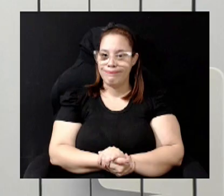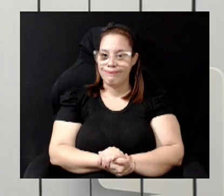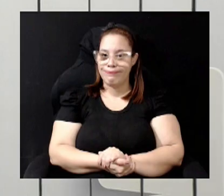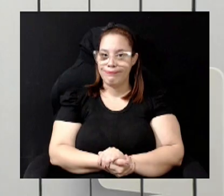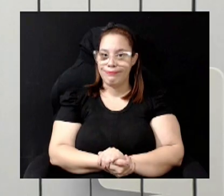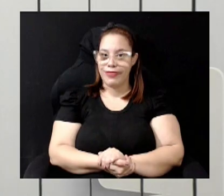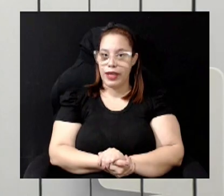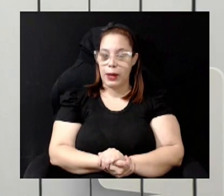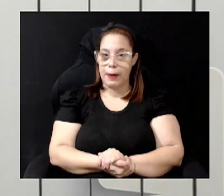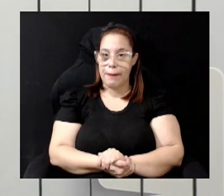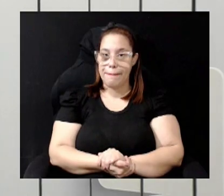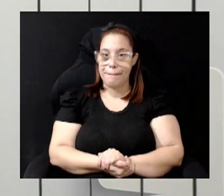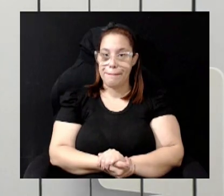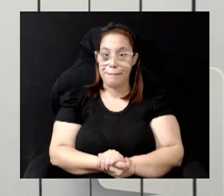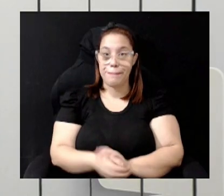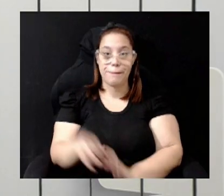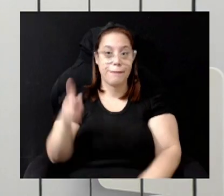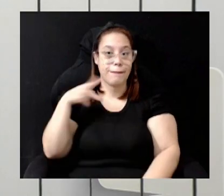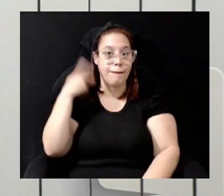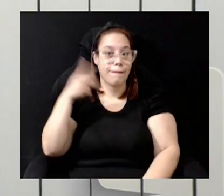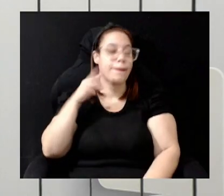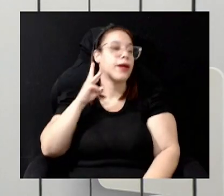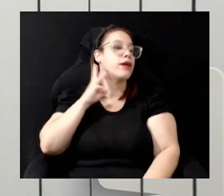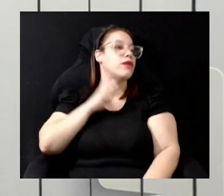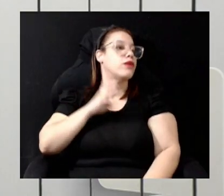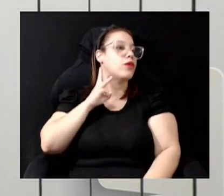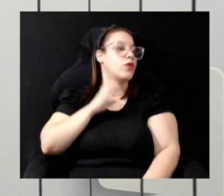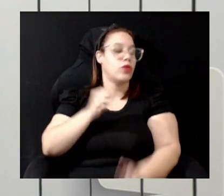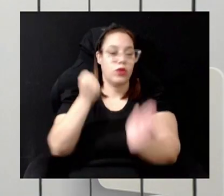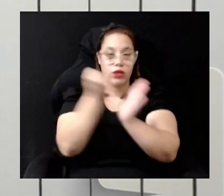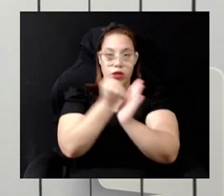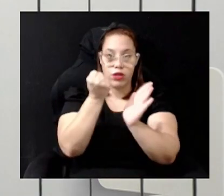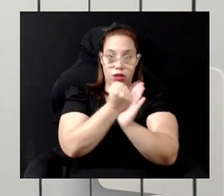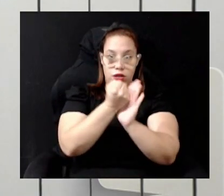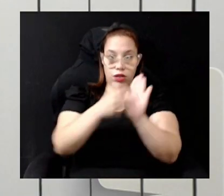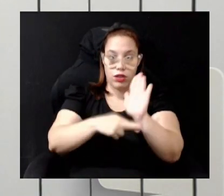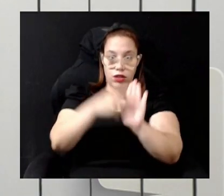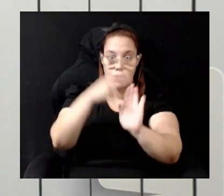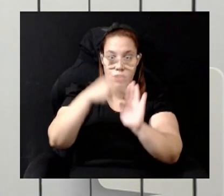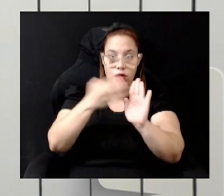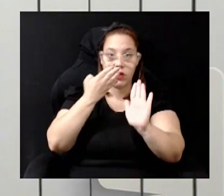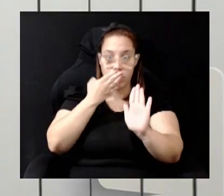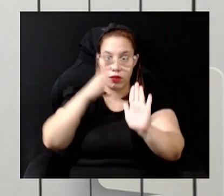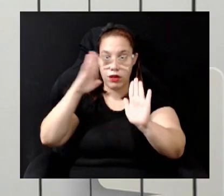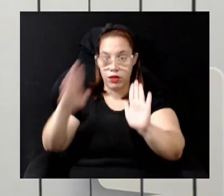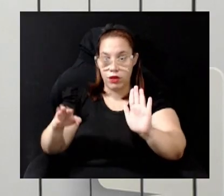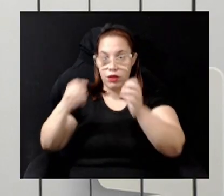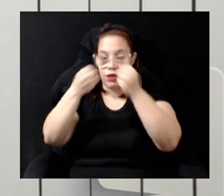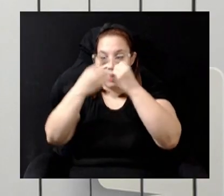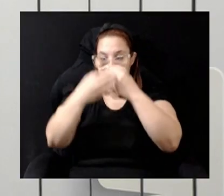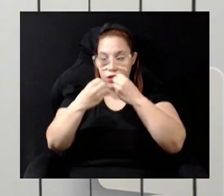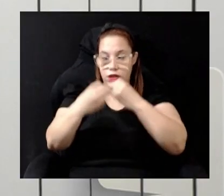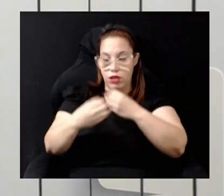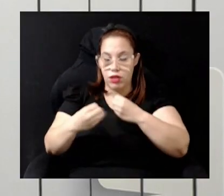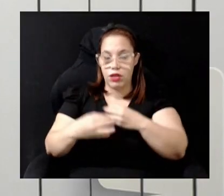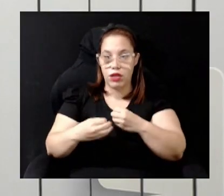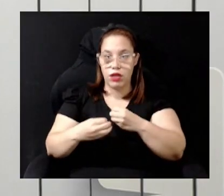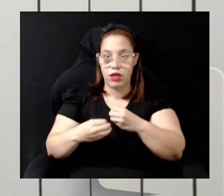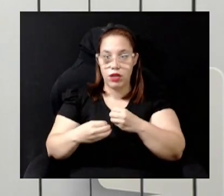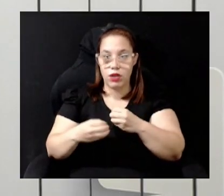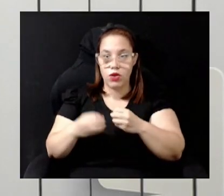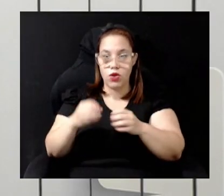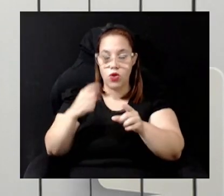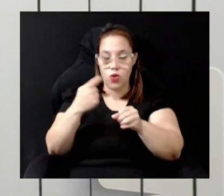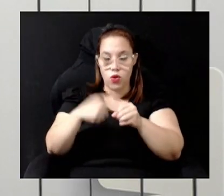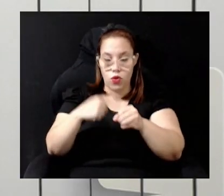O vereador Cecílio Santos protocolou um requerimento pedindo informações sobre o convênio com o governo